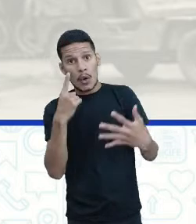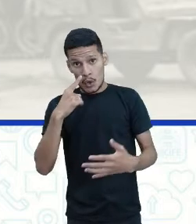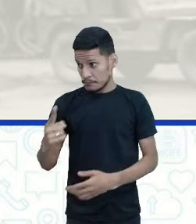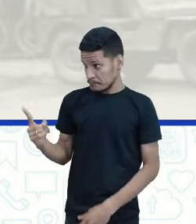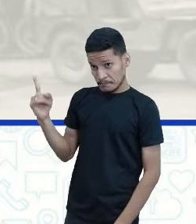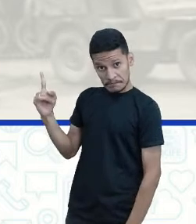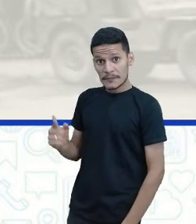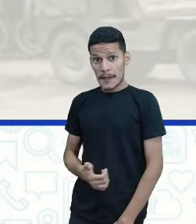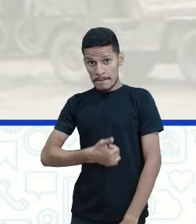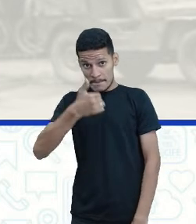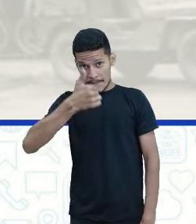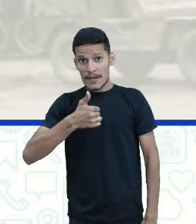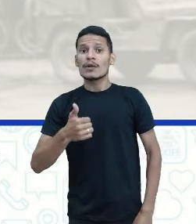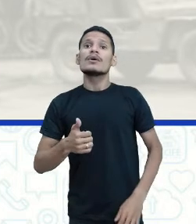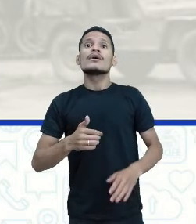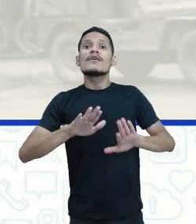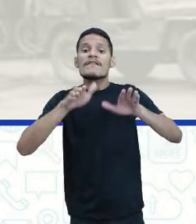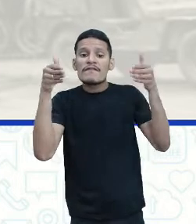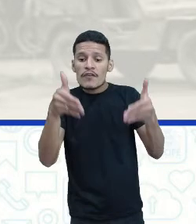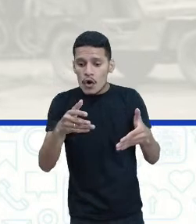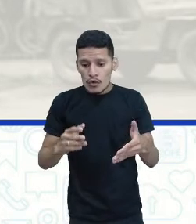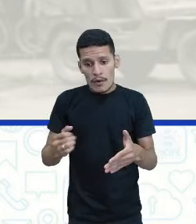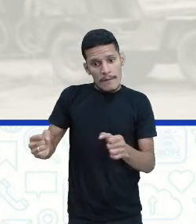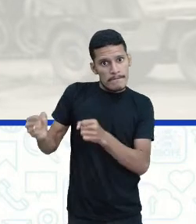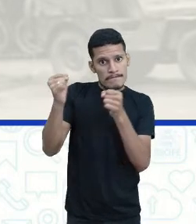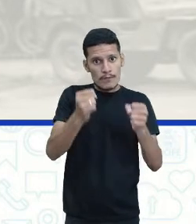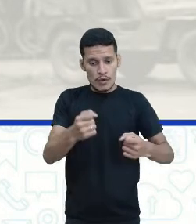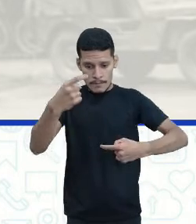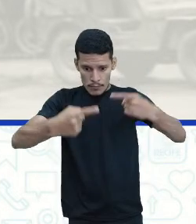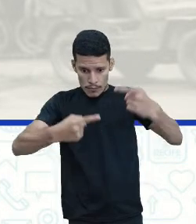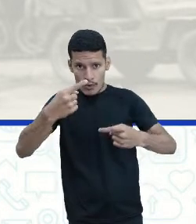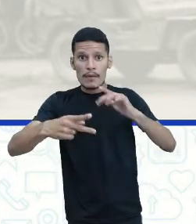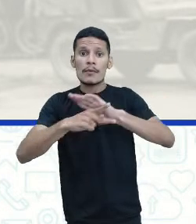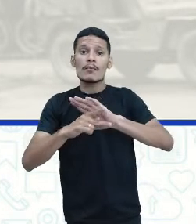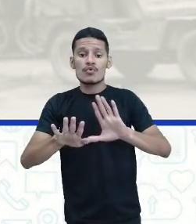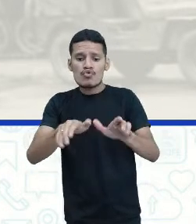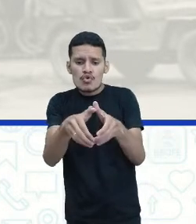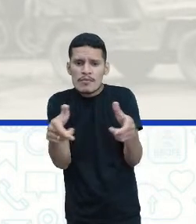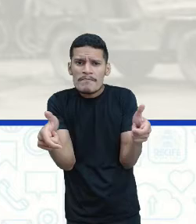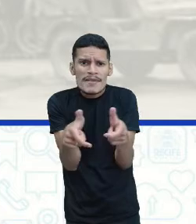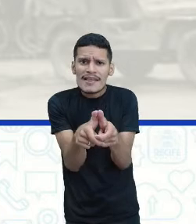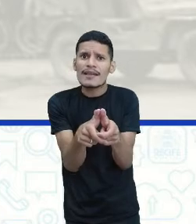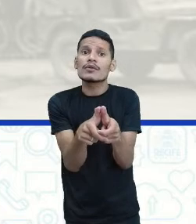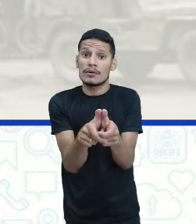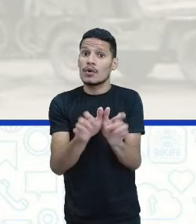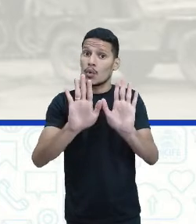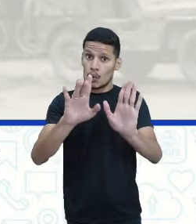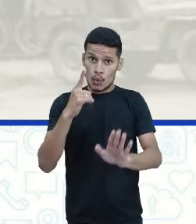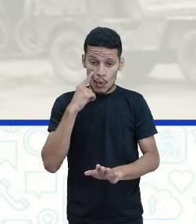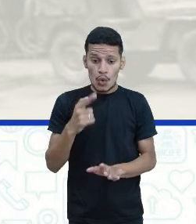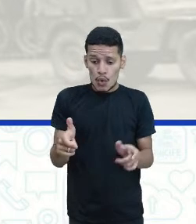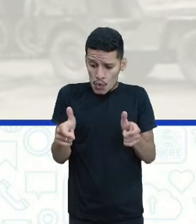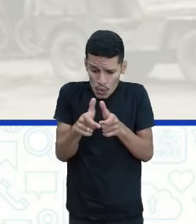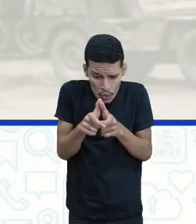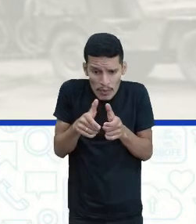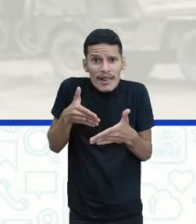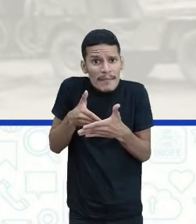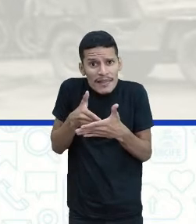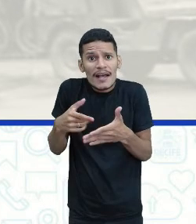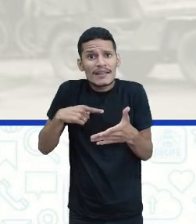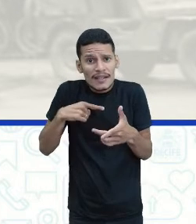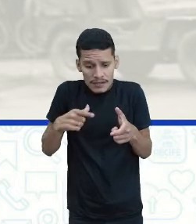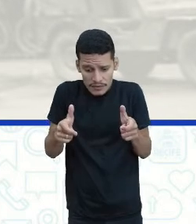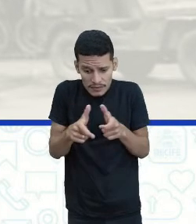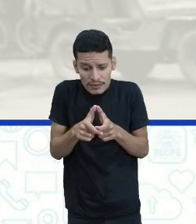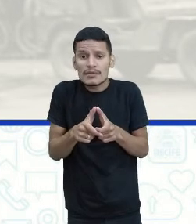Ó, primeiro, concentração do poder político nas mãos de um pequeno grupo. Portanto, a gente vai ter um grupo muito limitado, aquele